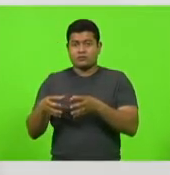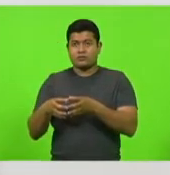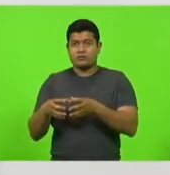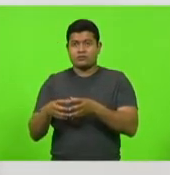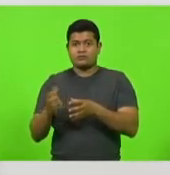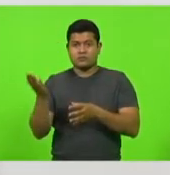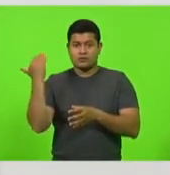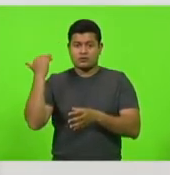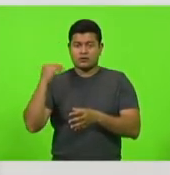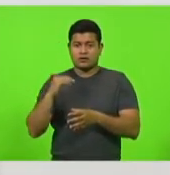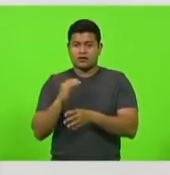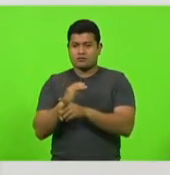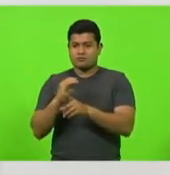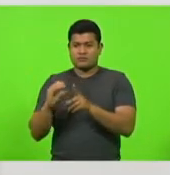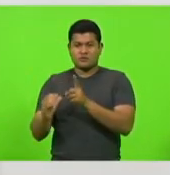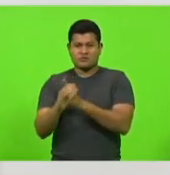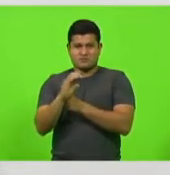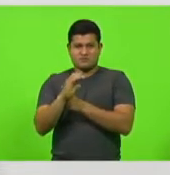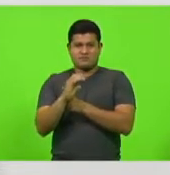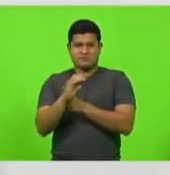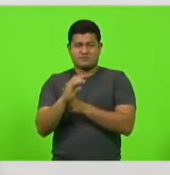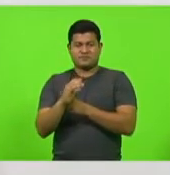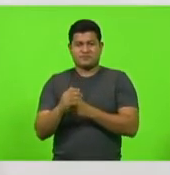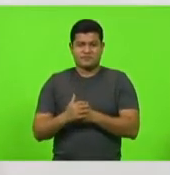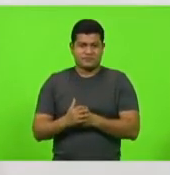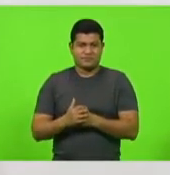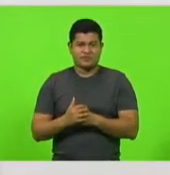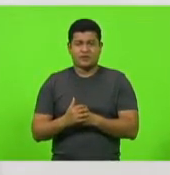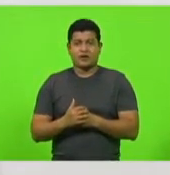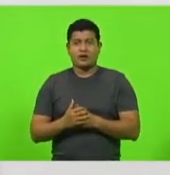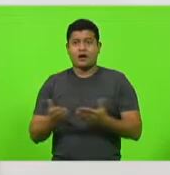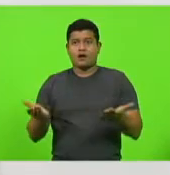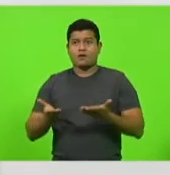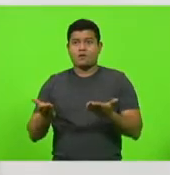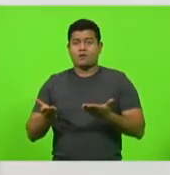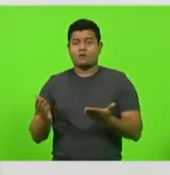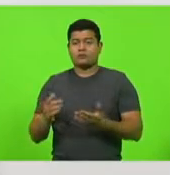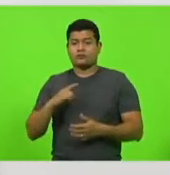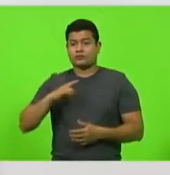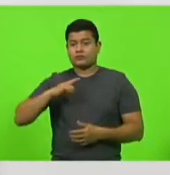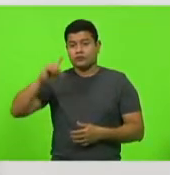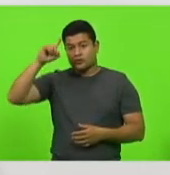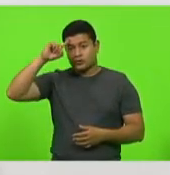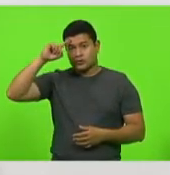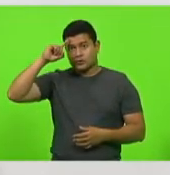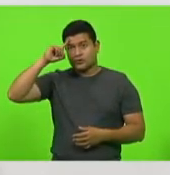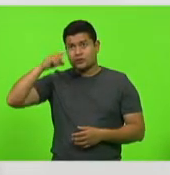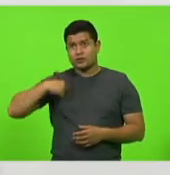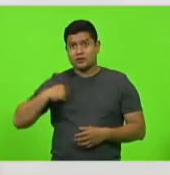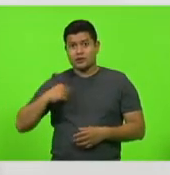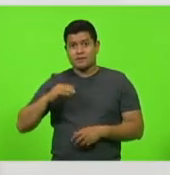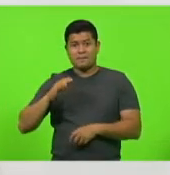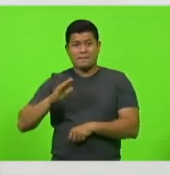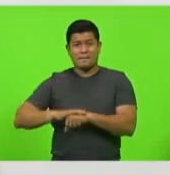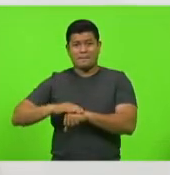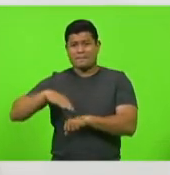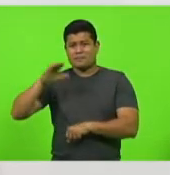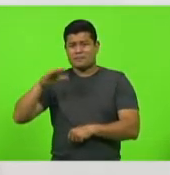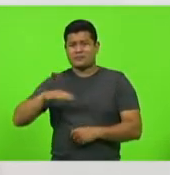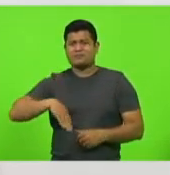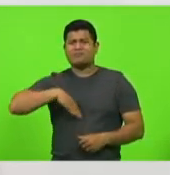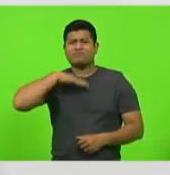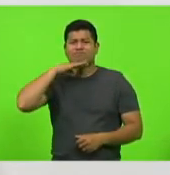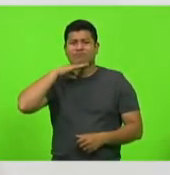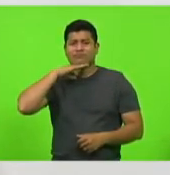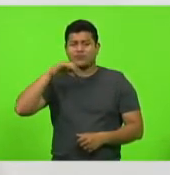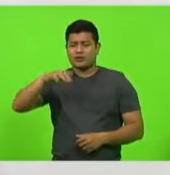bairro, ele lida no seu dia a dia com algumas das coisas mais chatas que existem na esfera